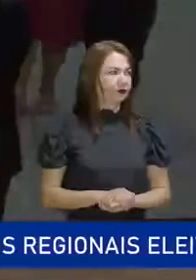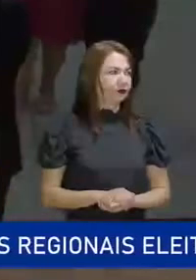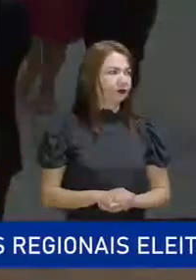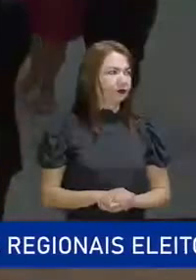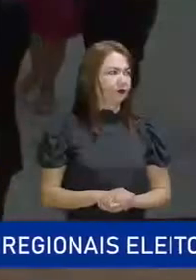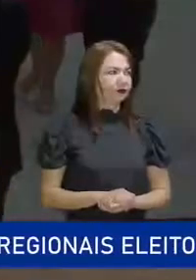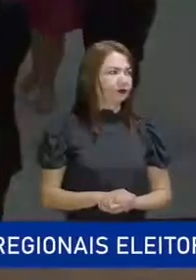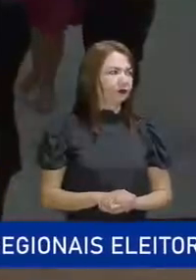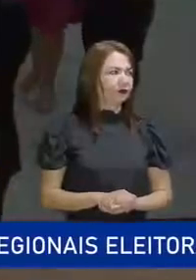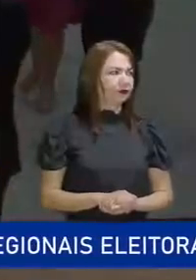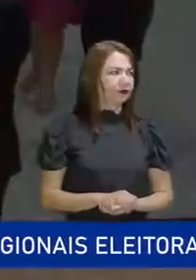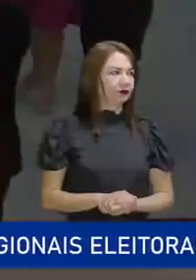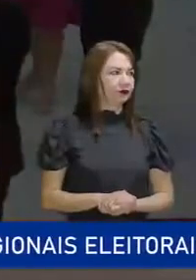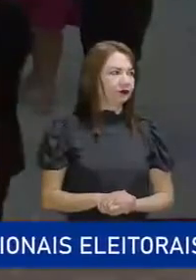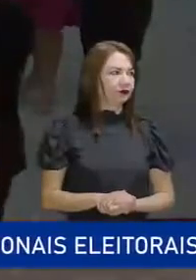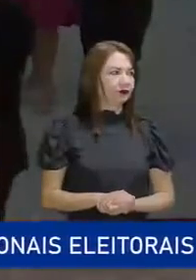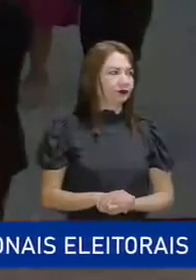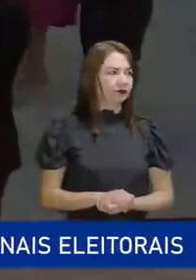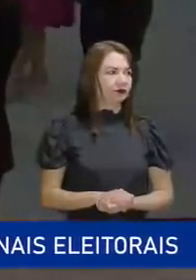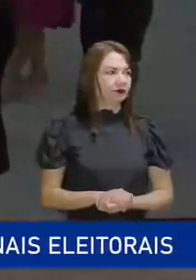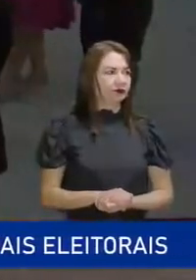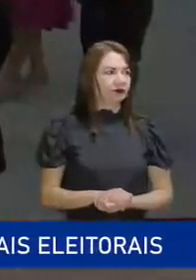Foco no auditório.